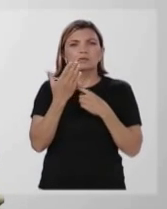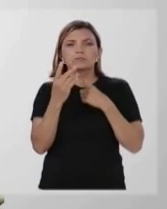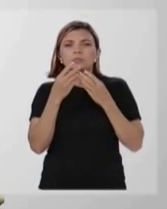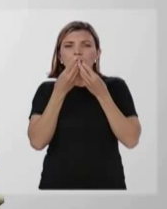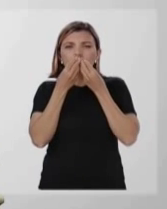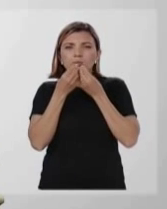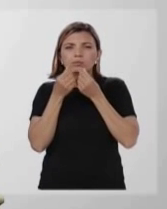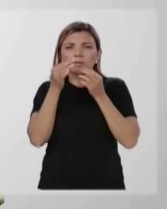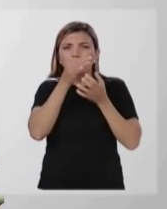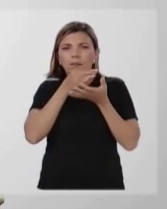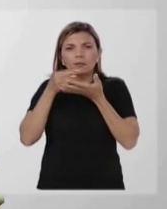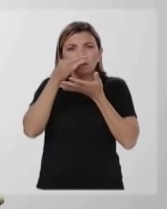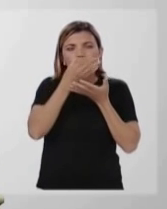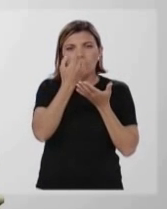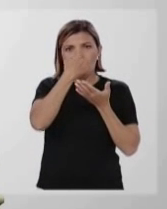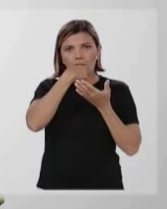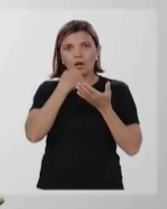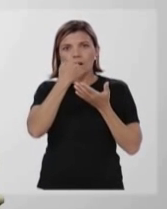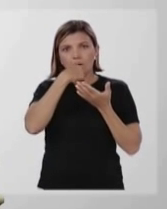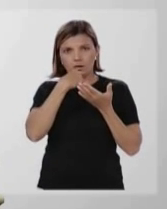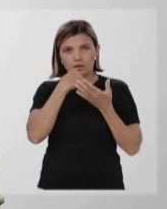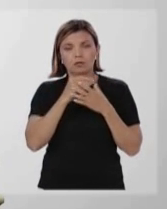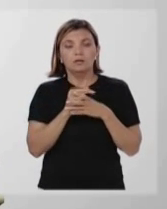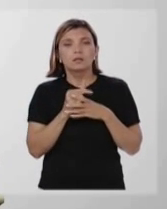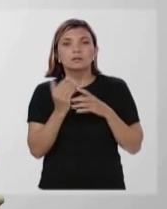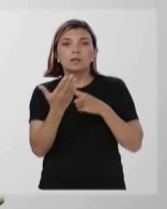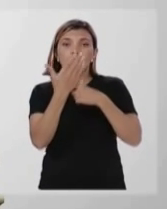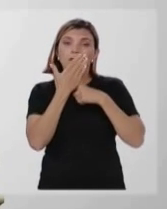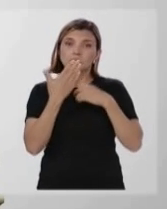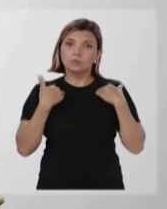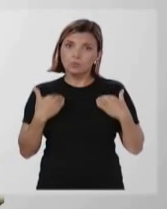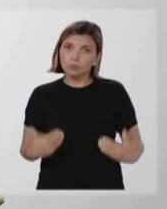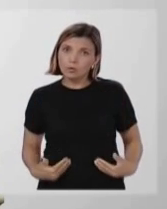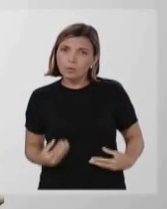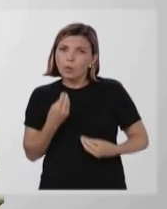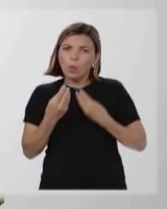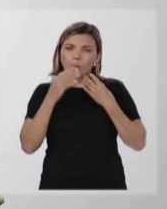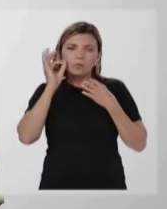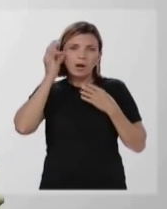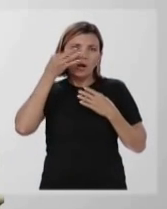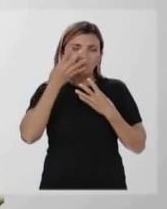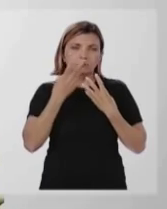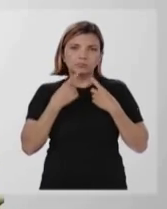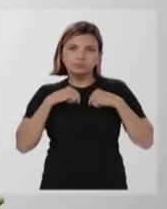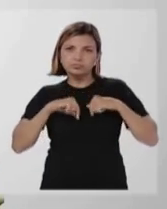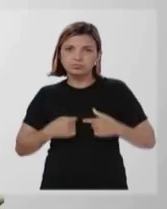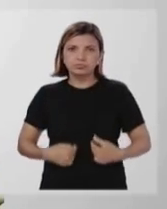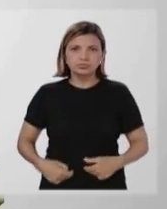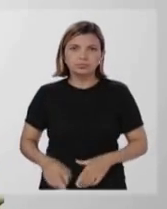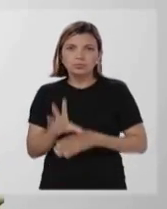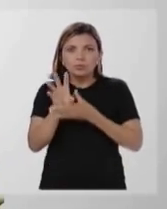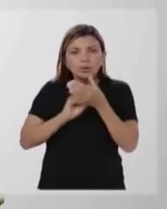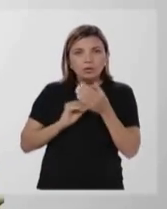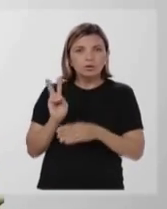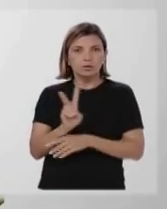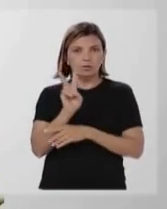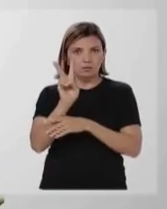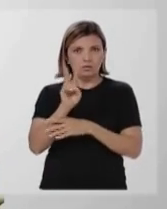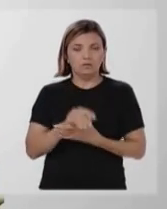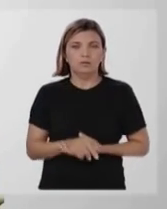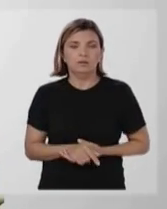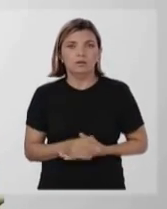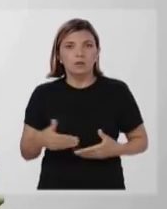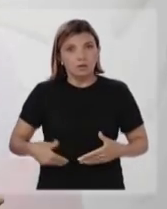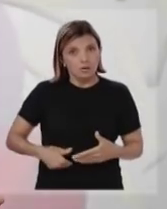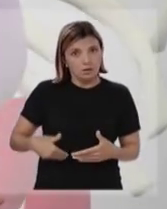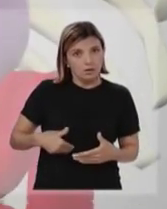função de desdobrar os alimentos em partículas menores e, portanto, ajudar o corpo a absorver mais facilmente os nutrientes dos